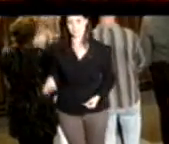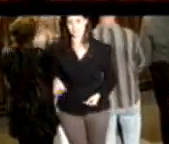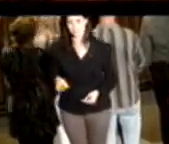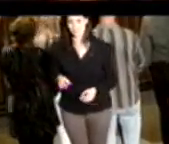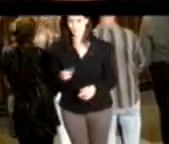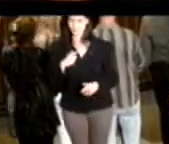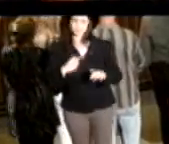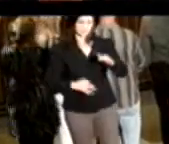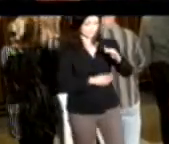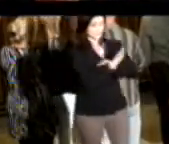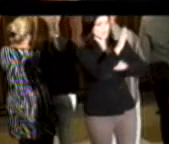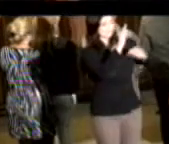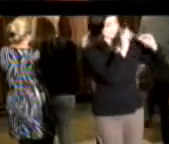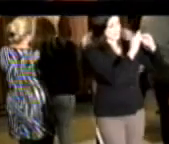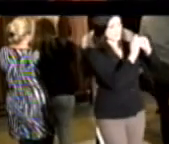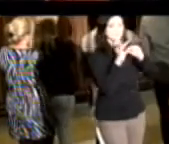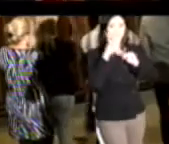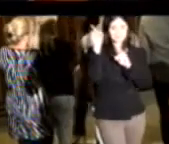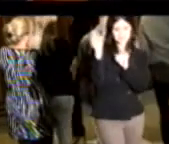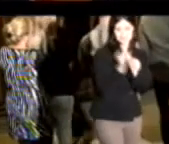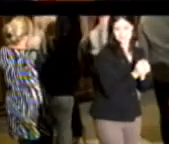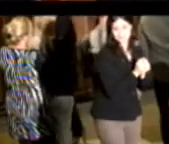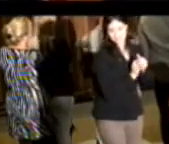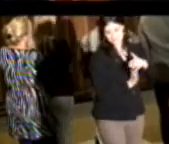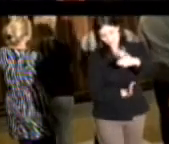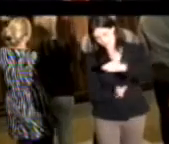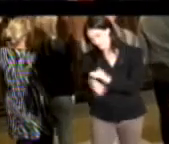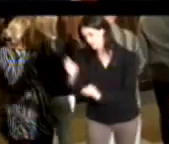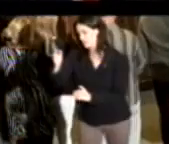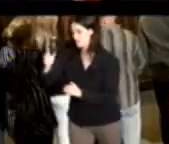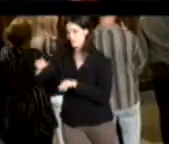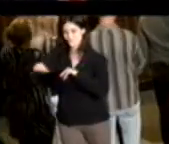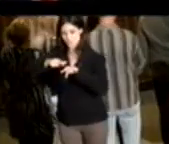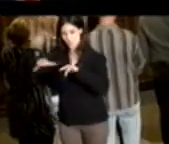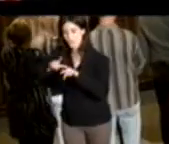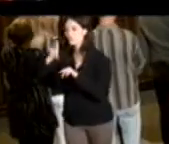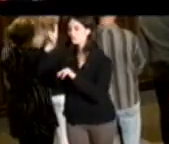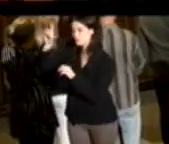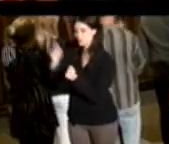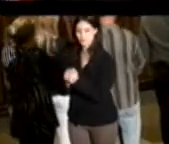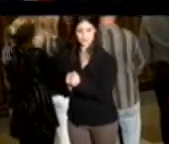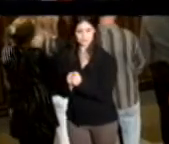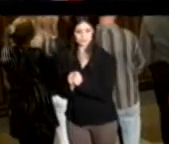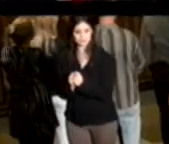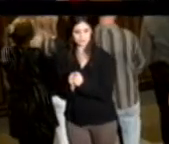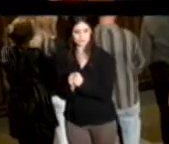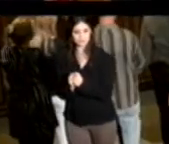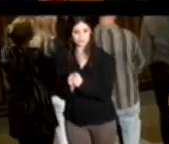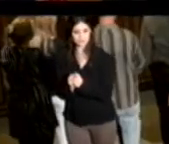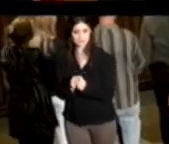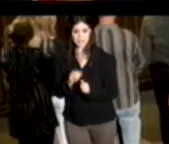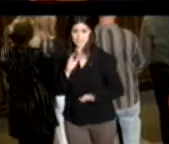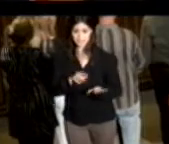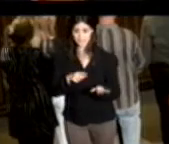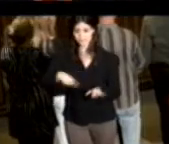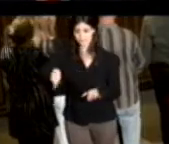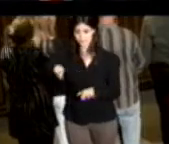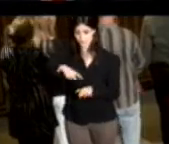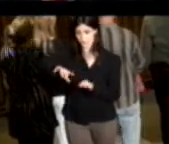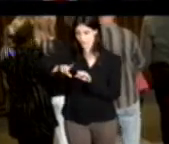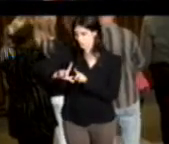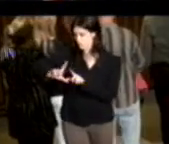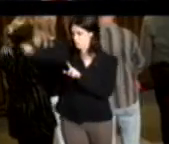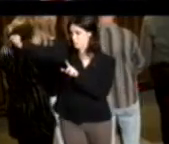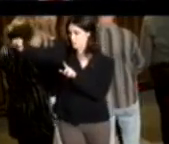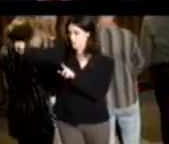você entrar no teu carro, Ele vai estar lá com você. Quando você for para o teu trabalho, Ele vai estar lá com você. Você não vai estar aqui, mas Ele vai estar lá com você, porque você